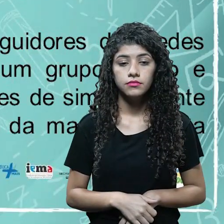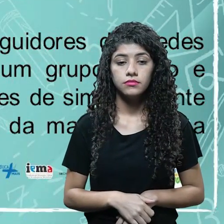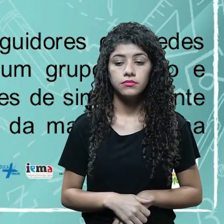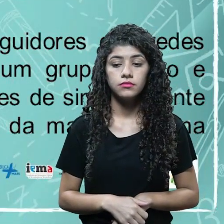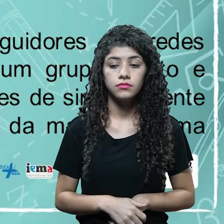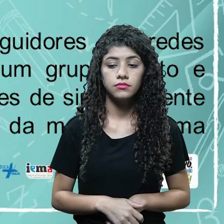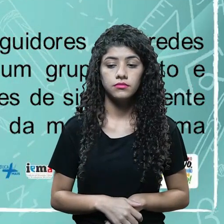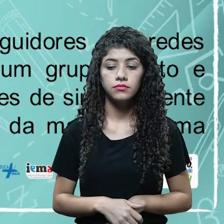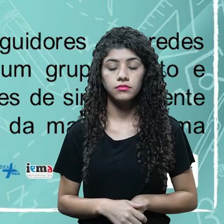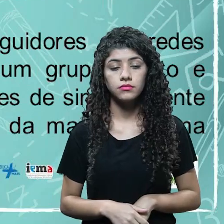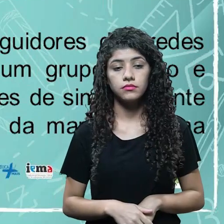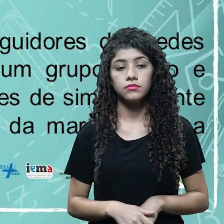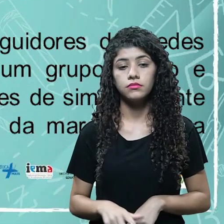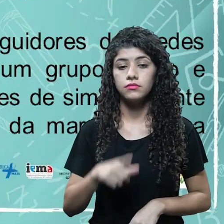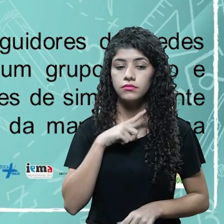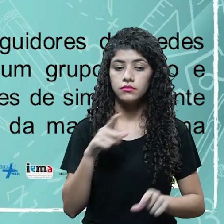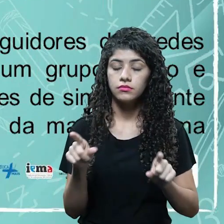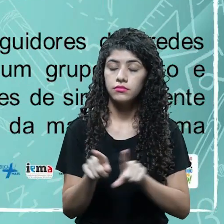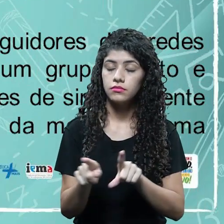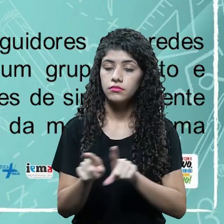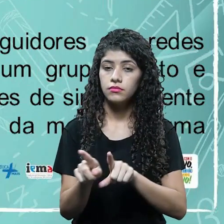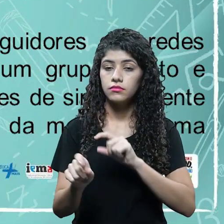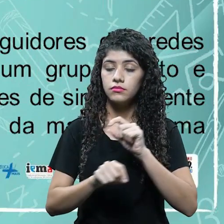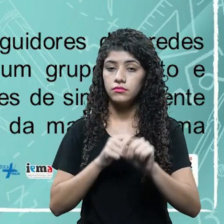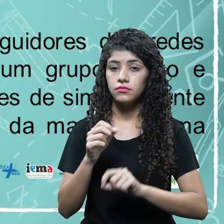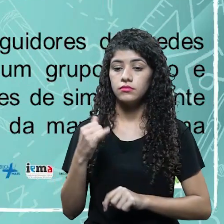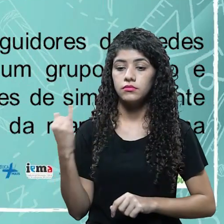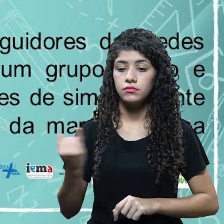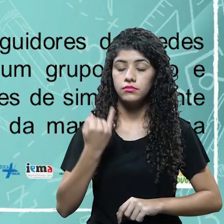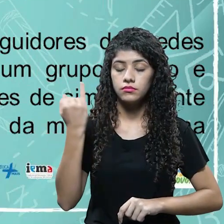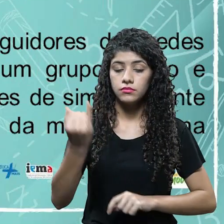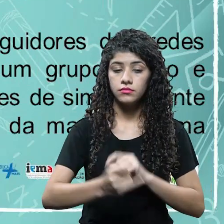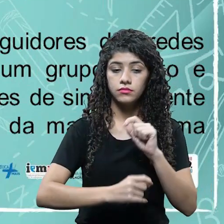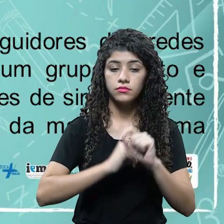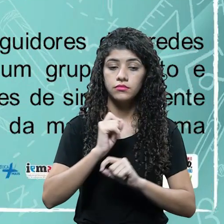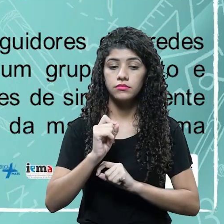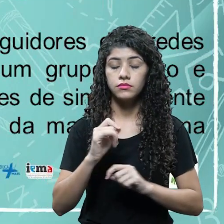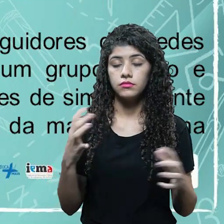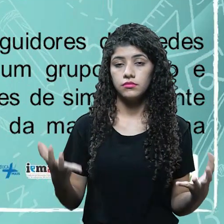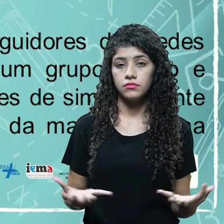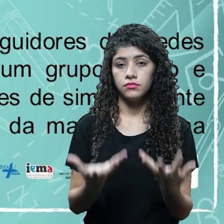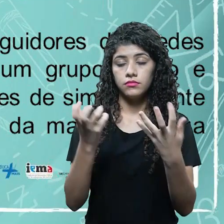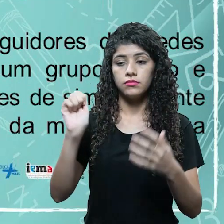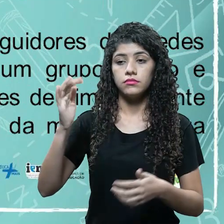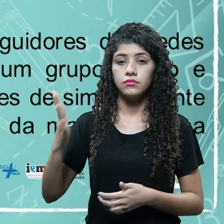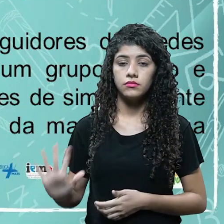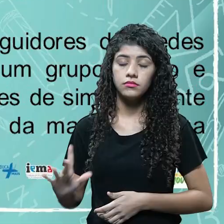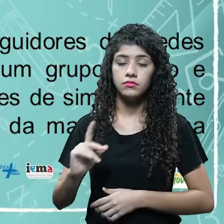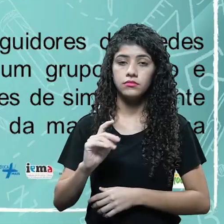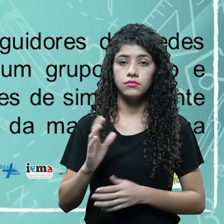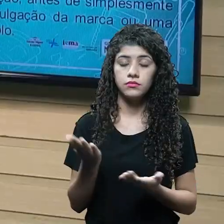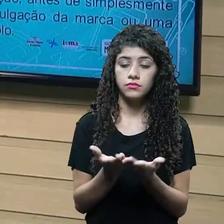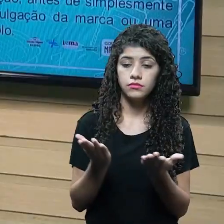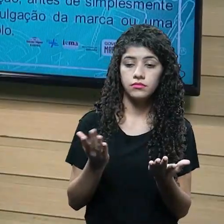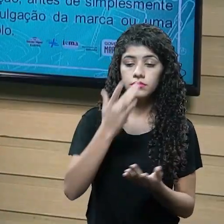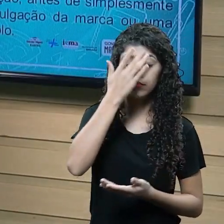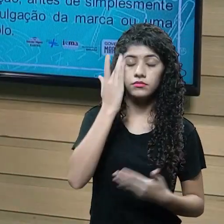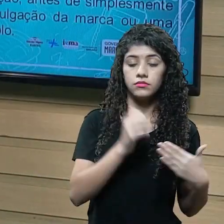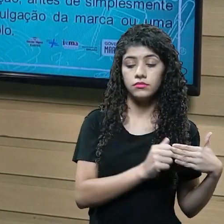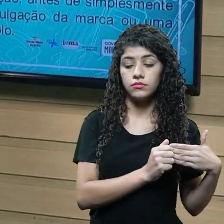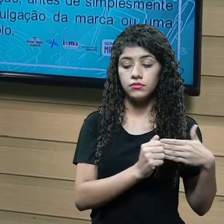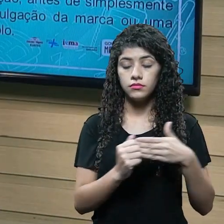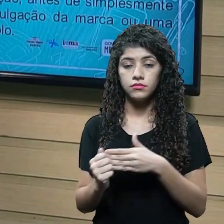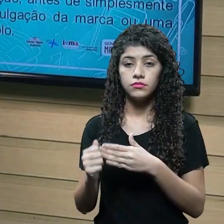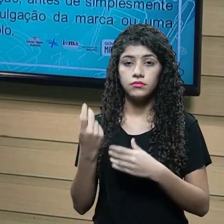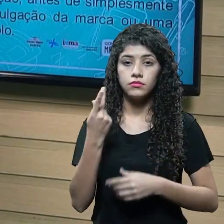Então, olha, o cliente, sim, outra situação é o quê? Ó? Investir em promoções exclusivas para seguidores de suas redes sociais. Ou seja, a partir do